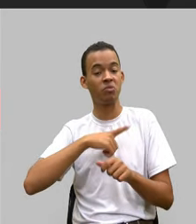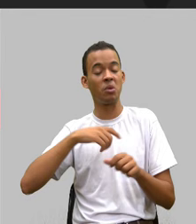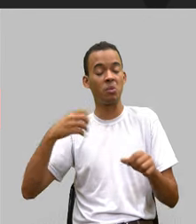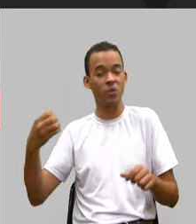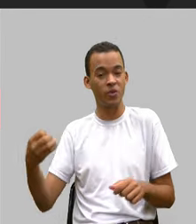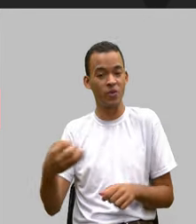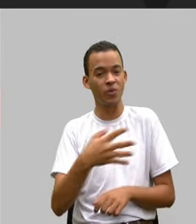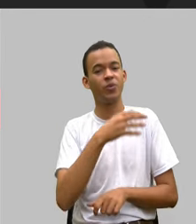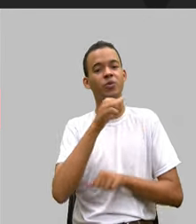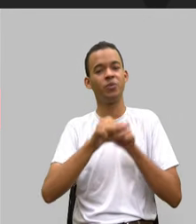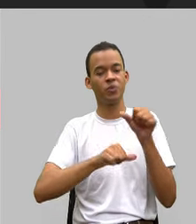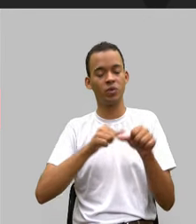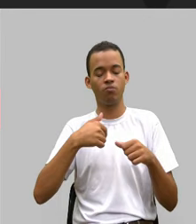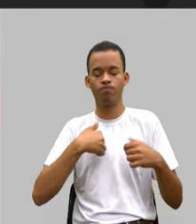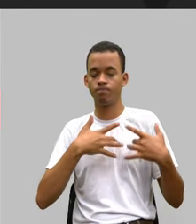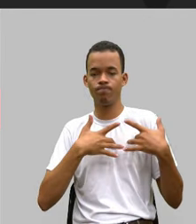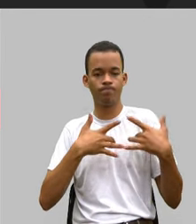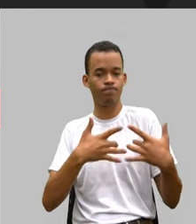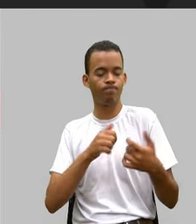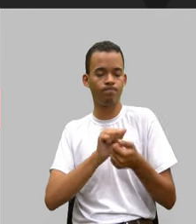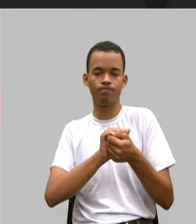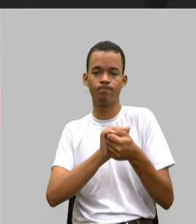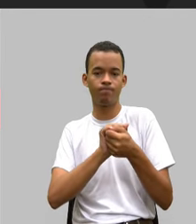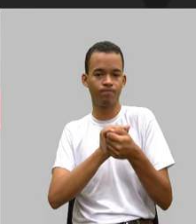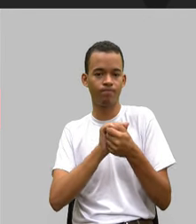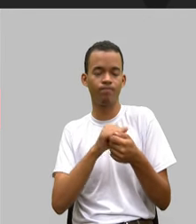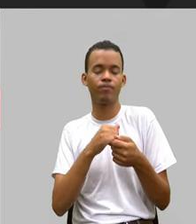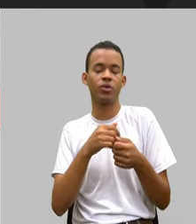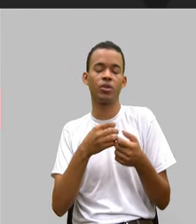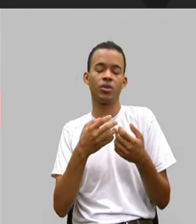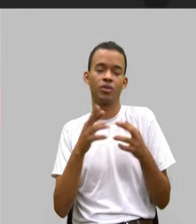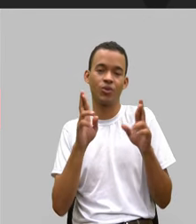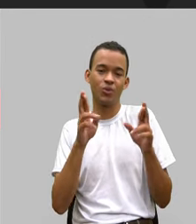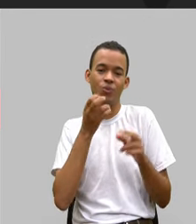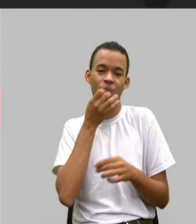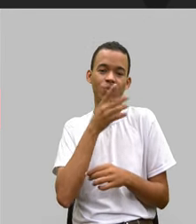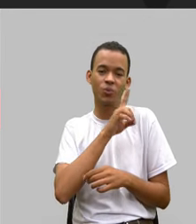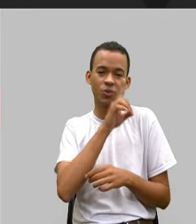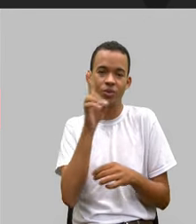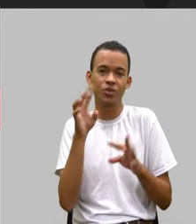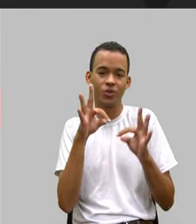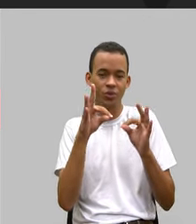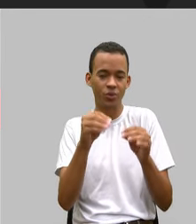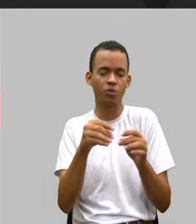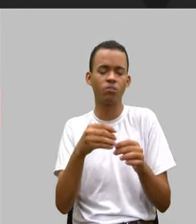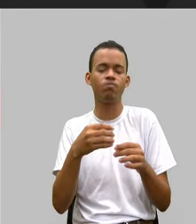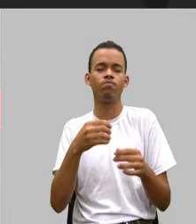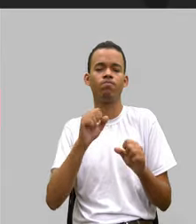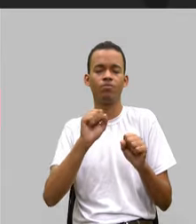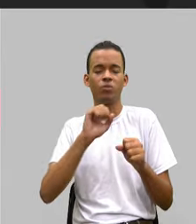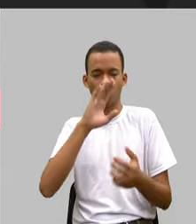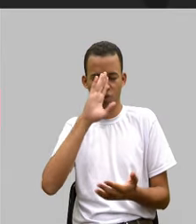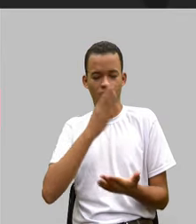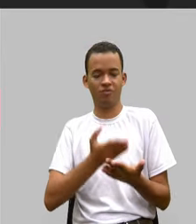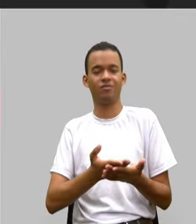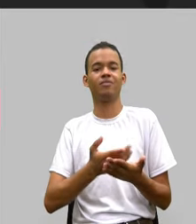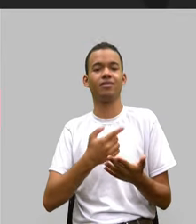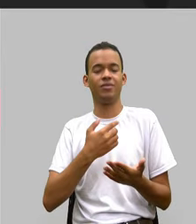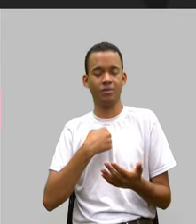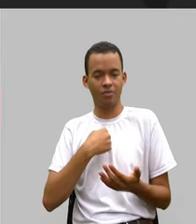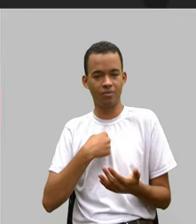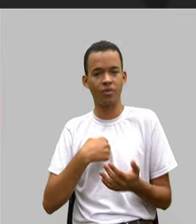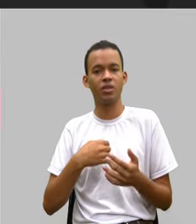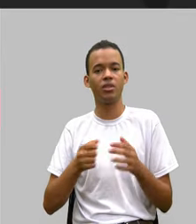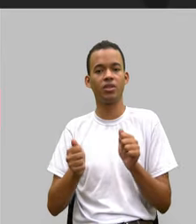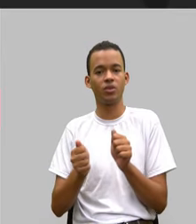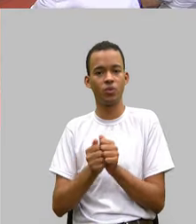e desejo um dia maravilhoso para vocês e contem sempre comigo com a b Federal forte abraço e ótima